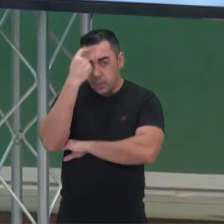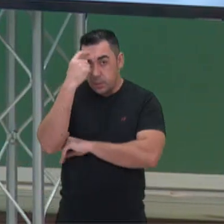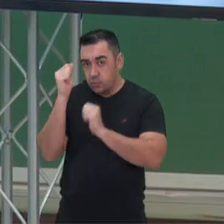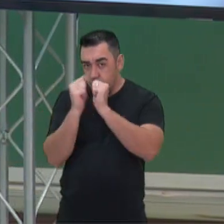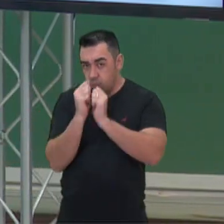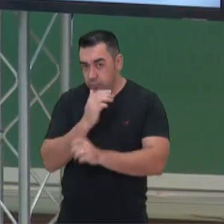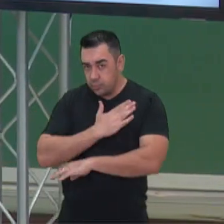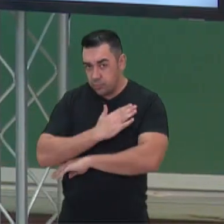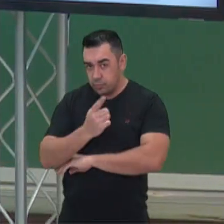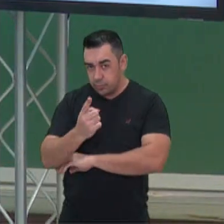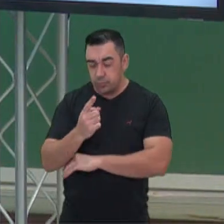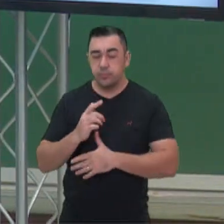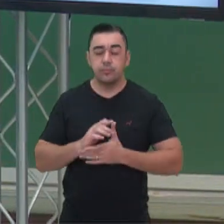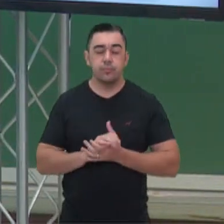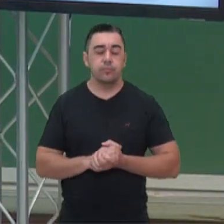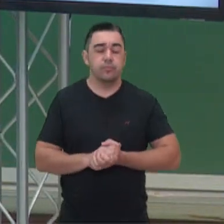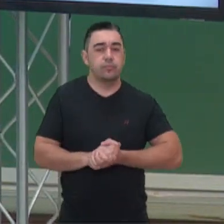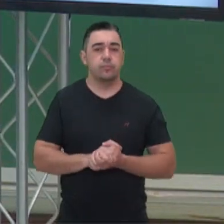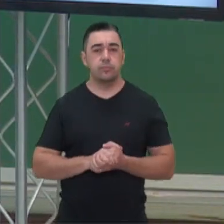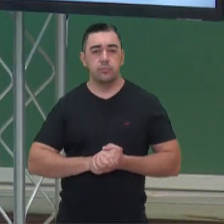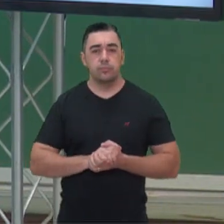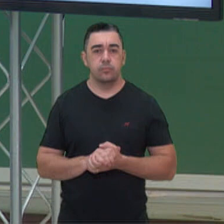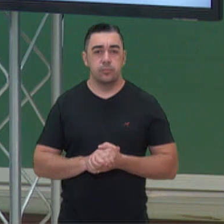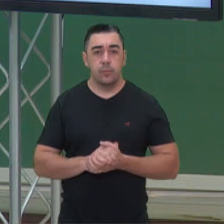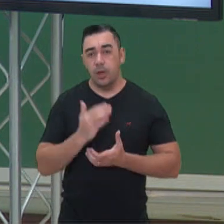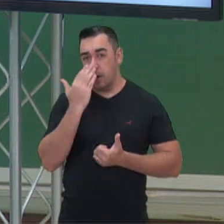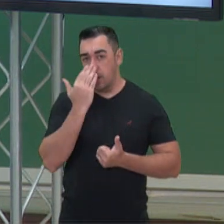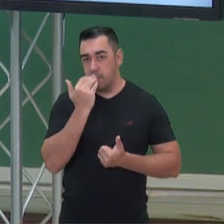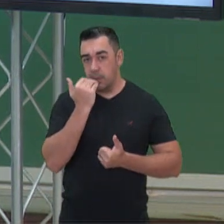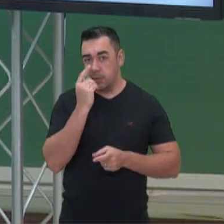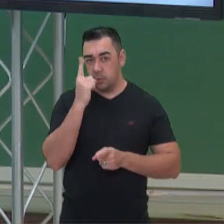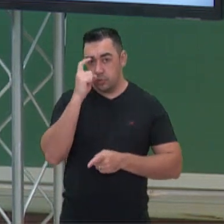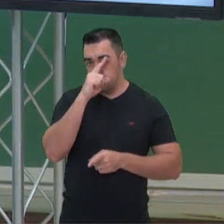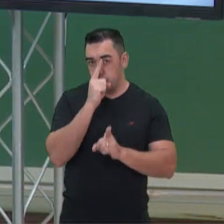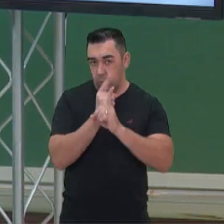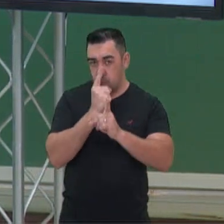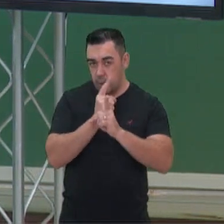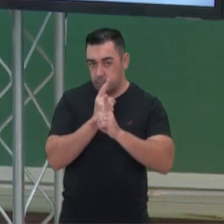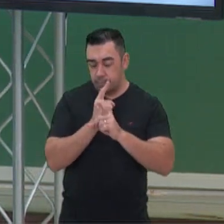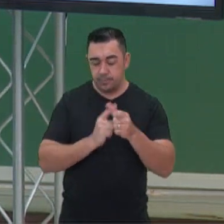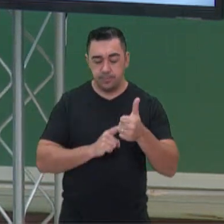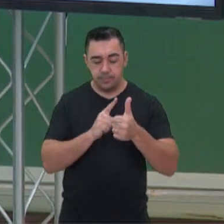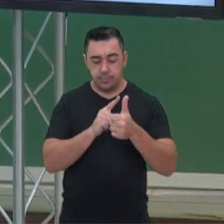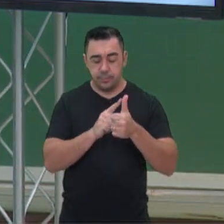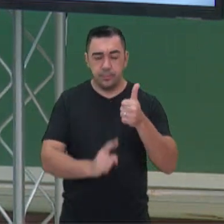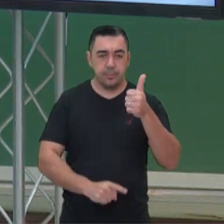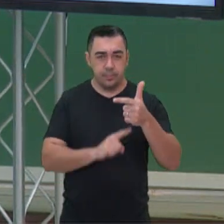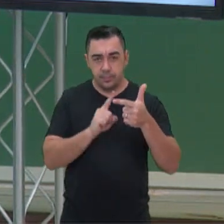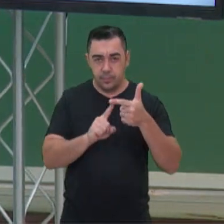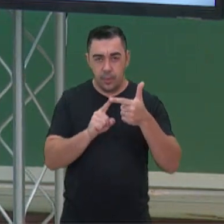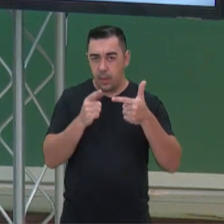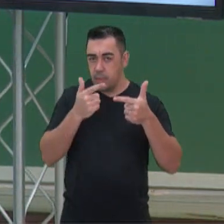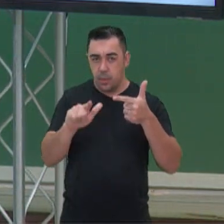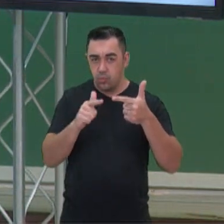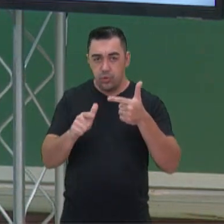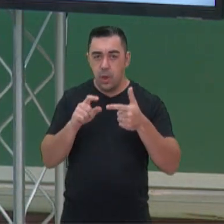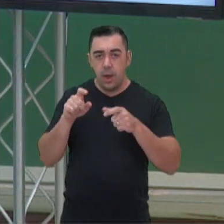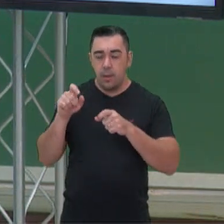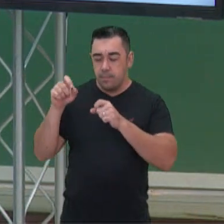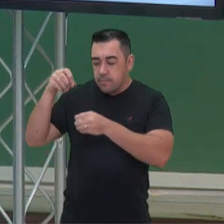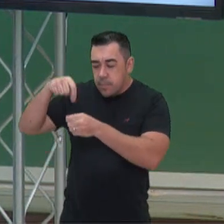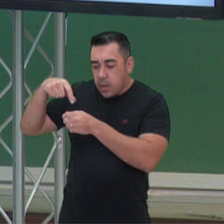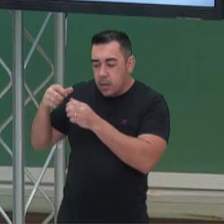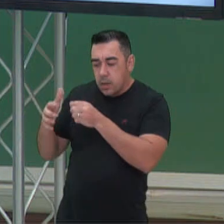comigo. A alimentação era difícil de se encontrar, você não tinha uma plantação, você